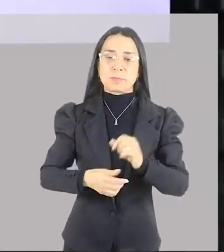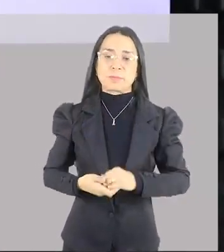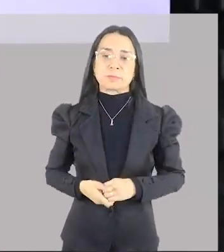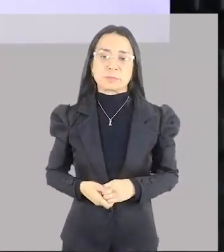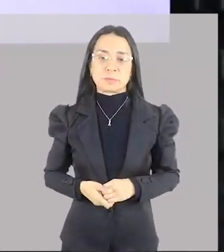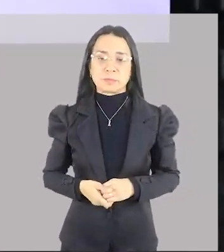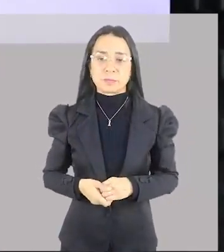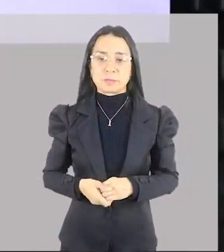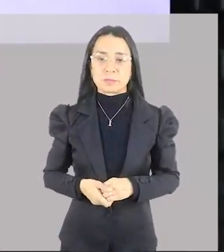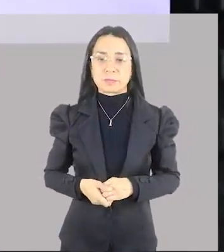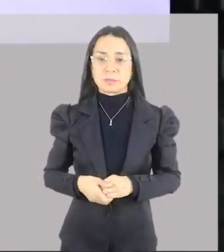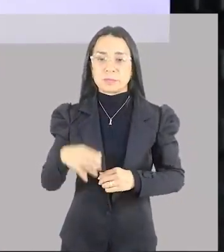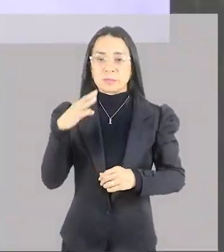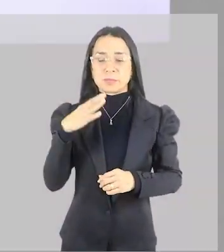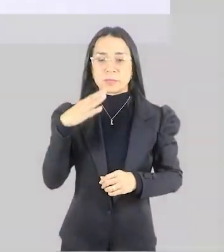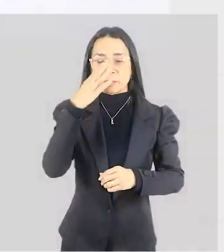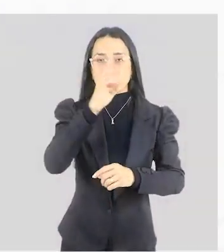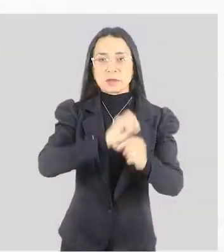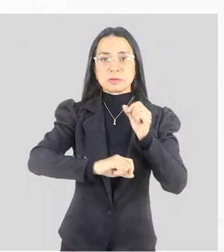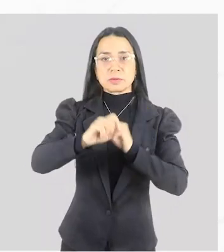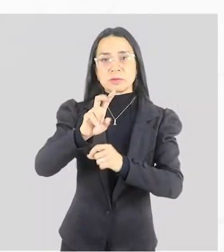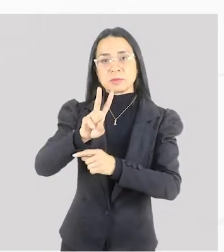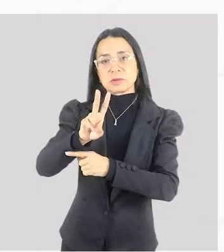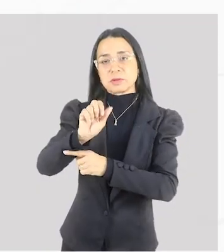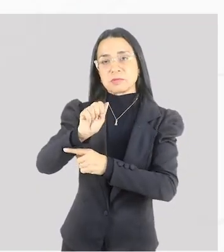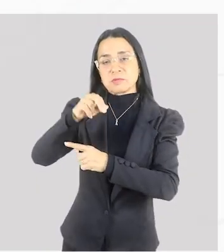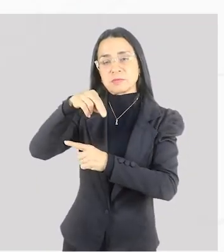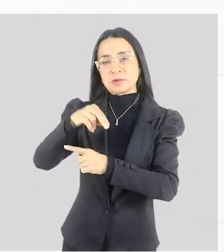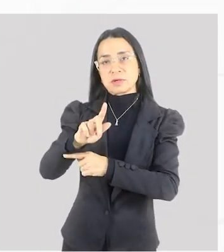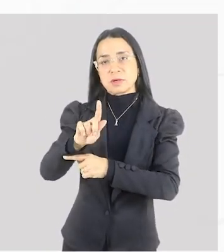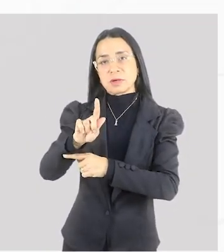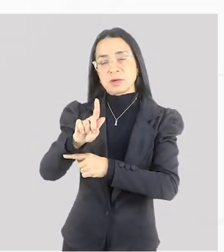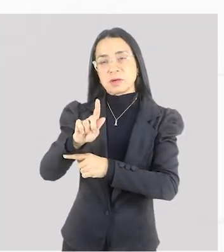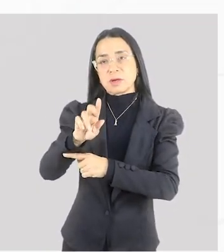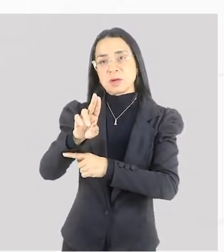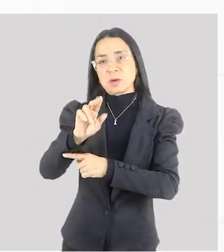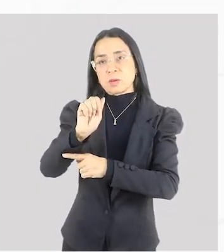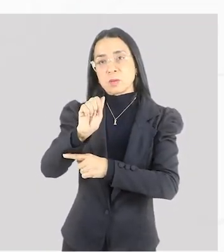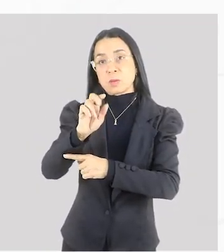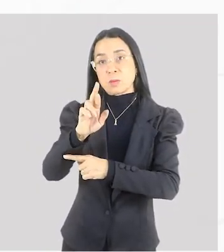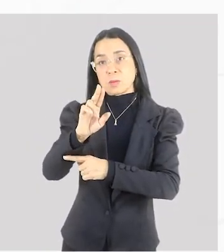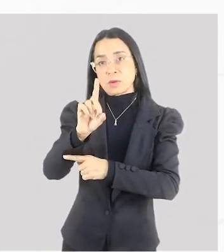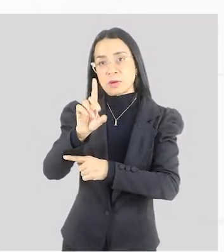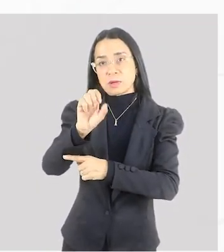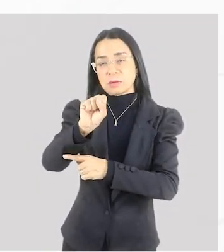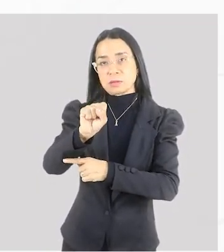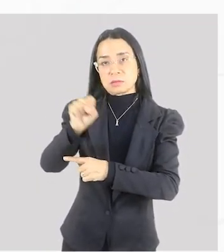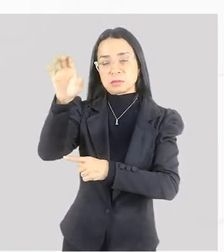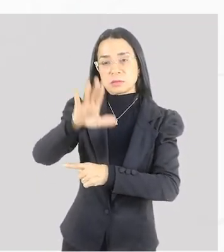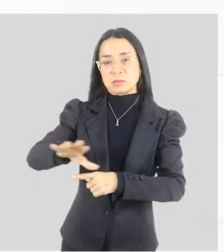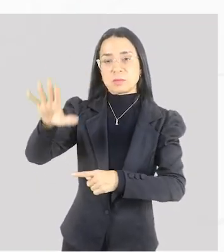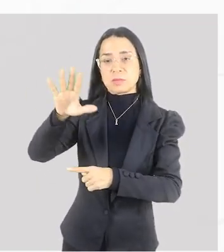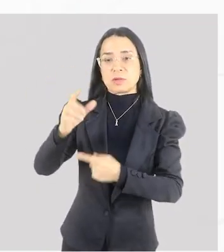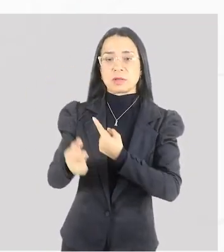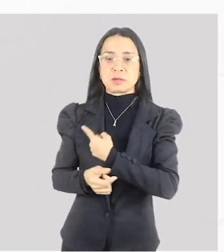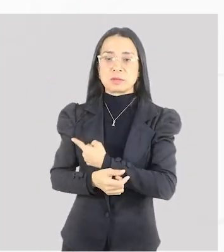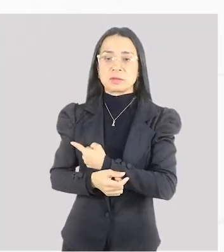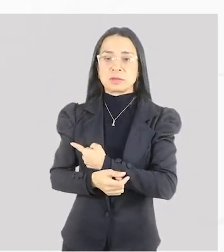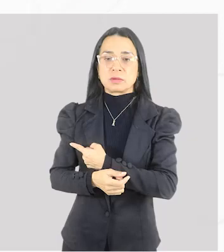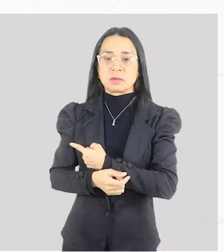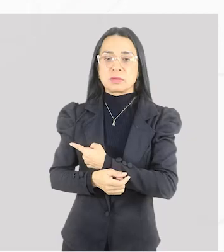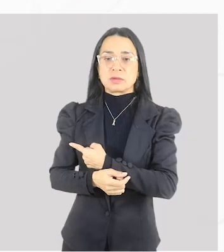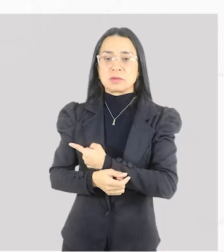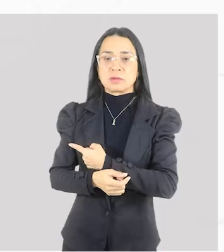Então, essas são as principais vanguardas europeias. Ah, e o surrealismo, né? O surrealismo, ele tem